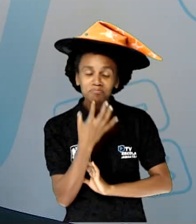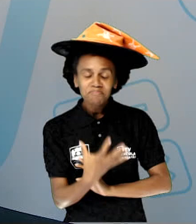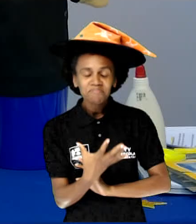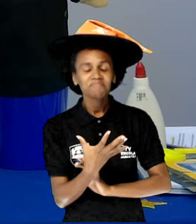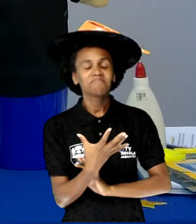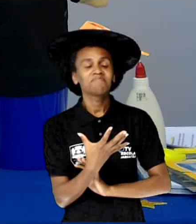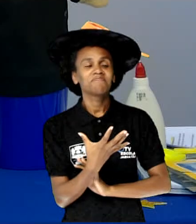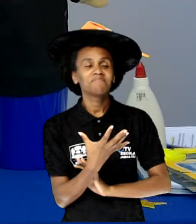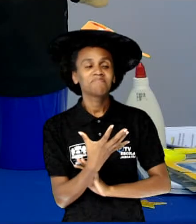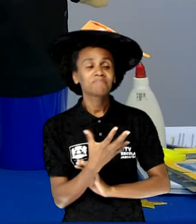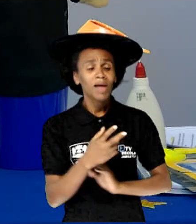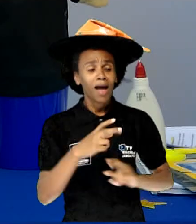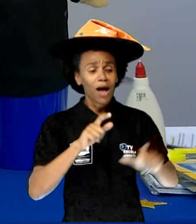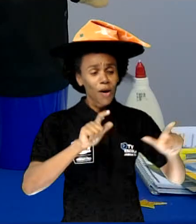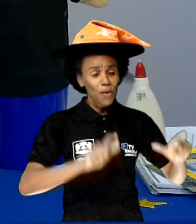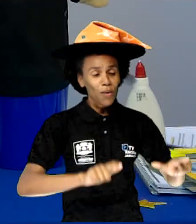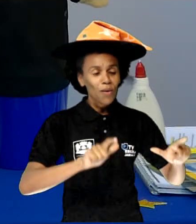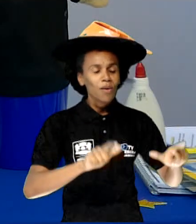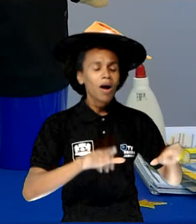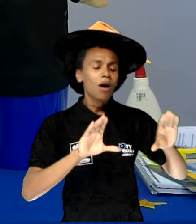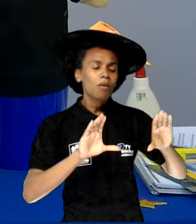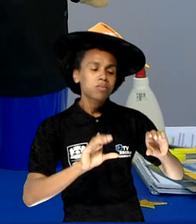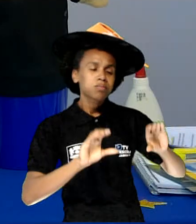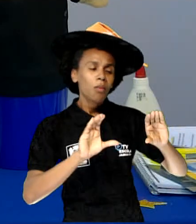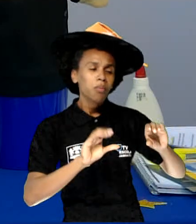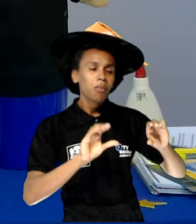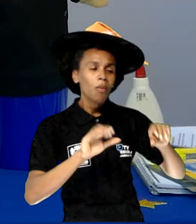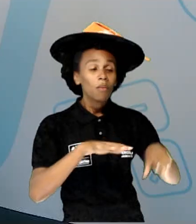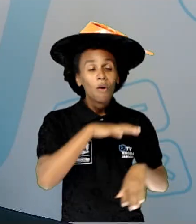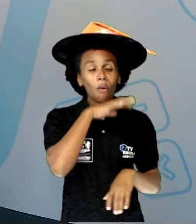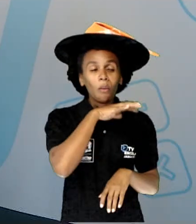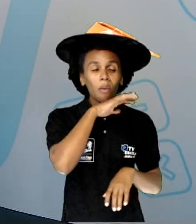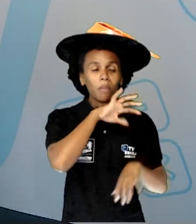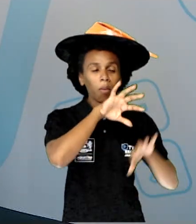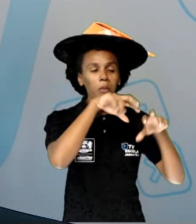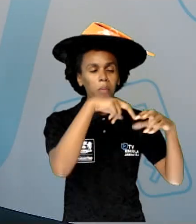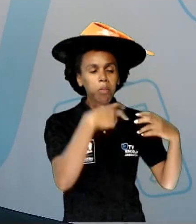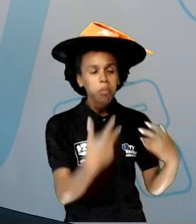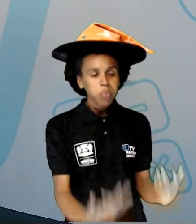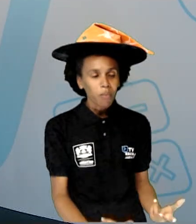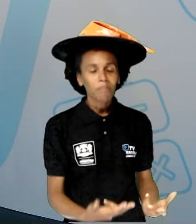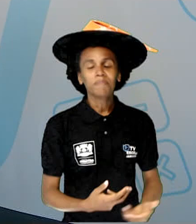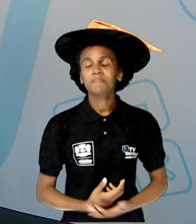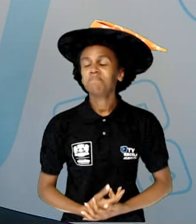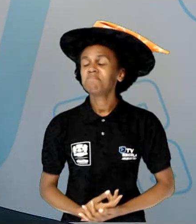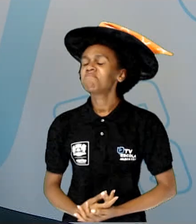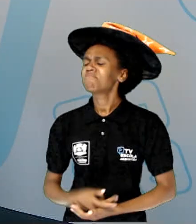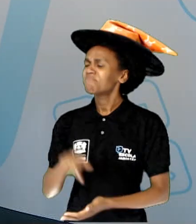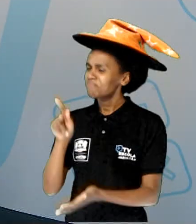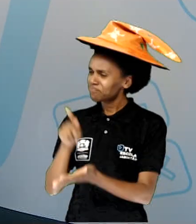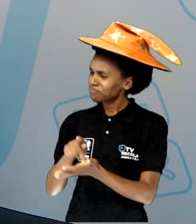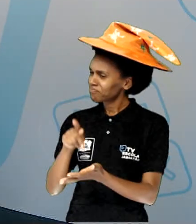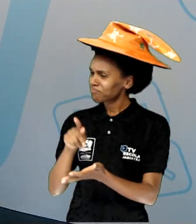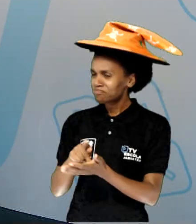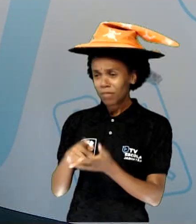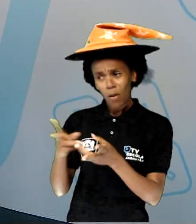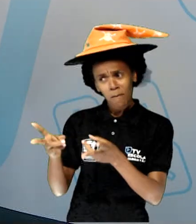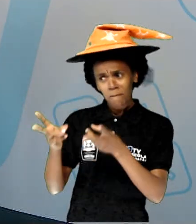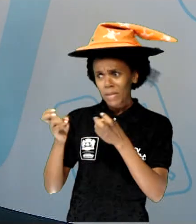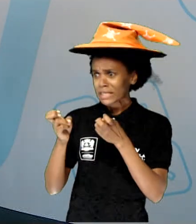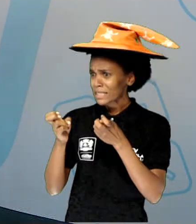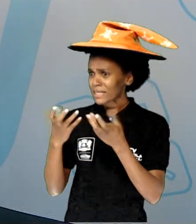bem fofinho quando os bichos desabaram Foi mesmo Piton Binho não tinha nem reparado